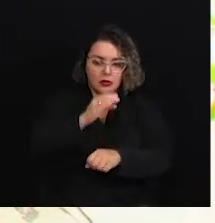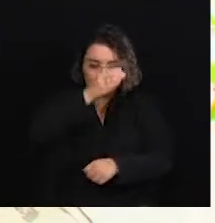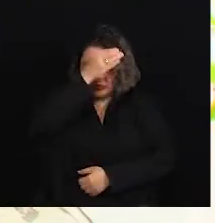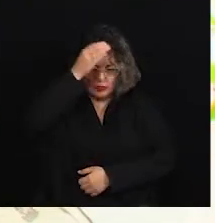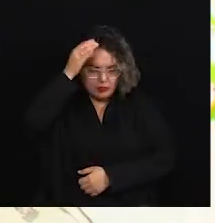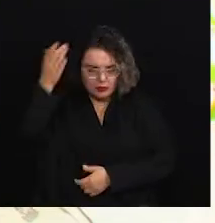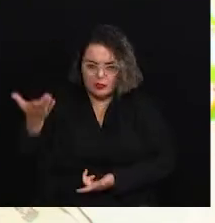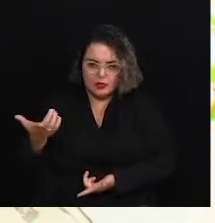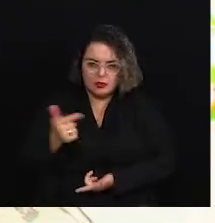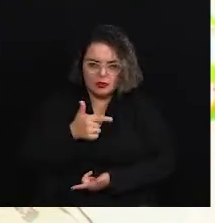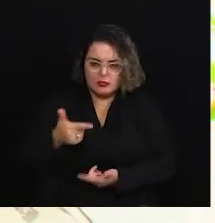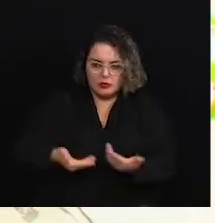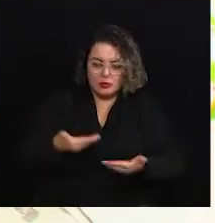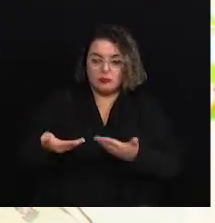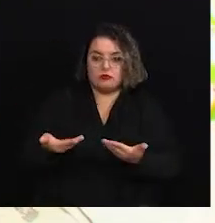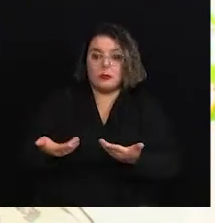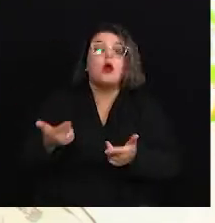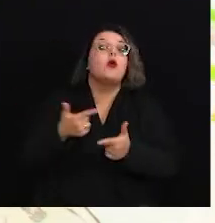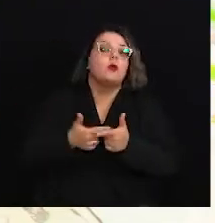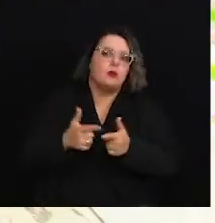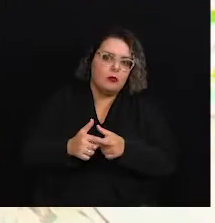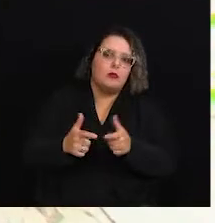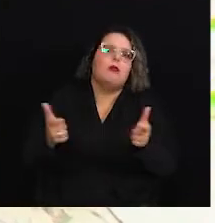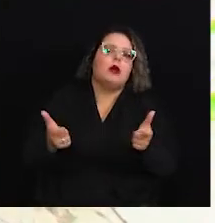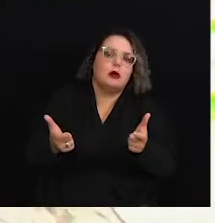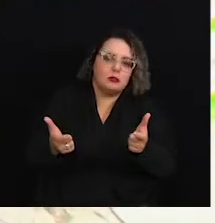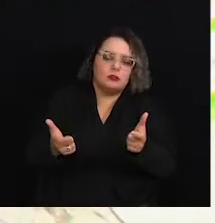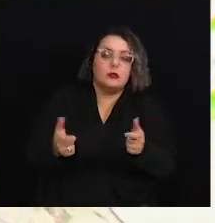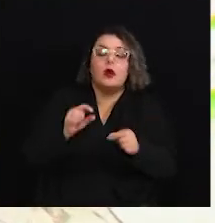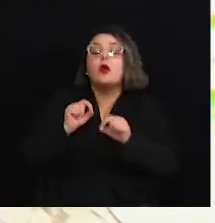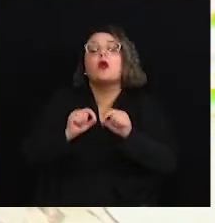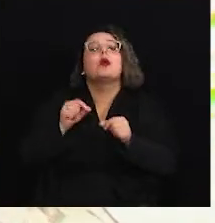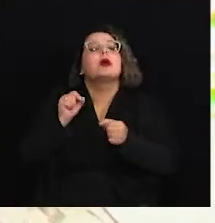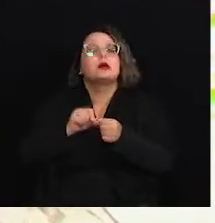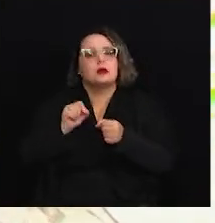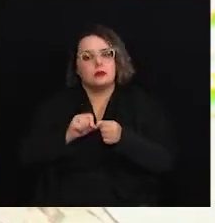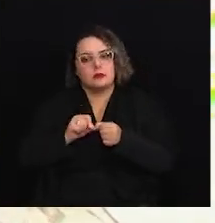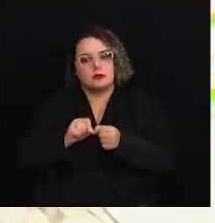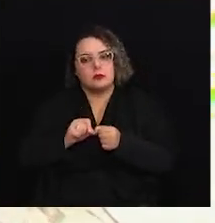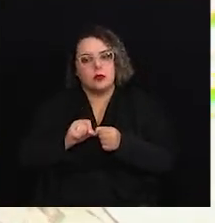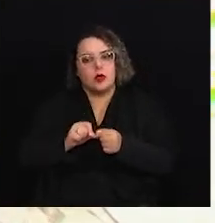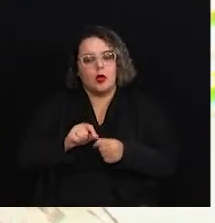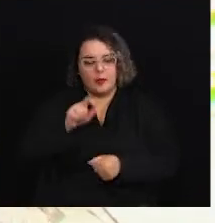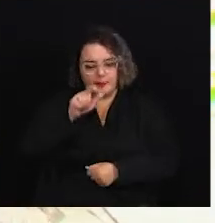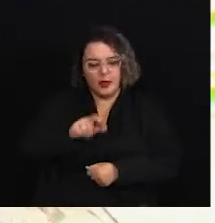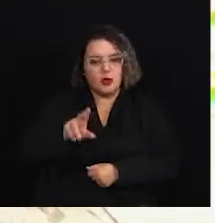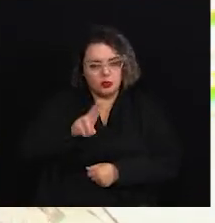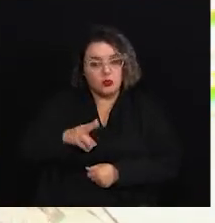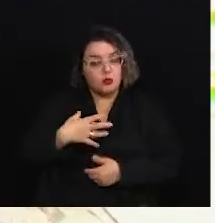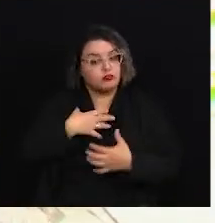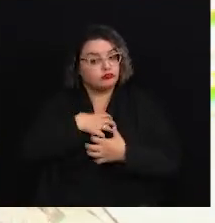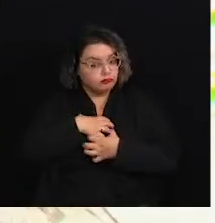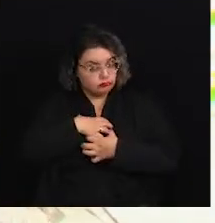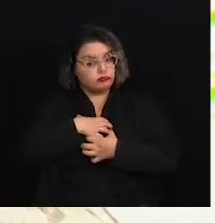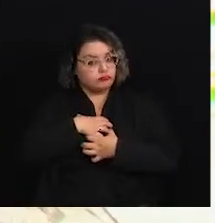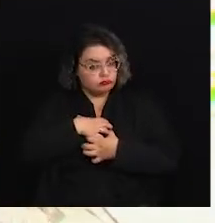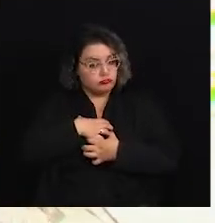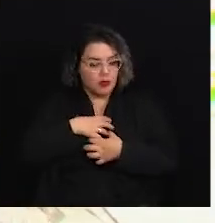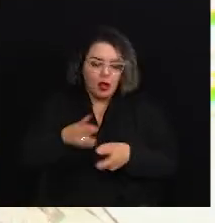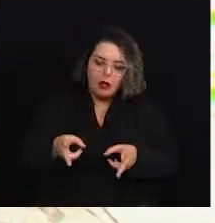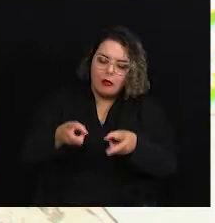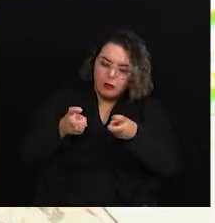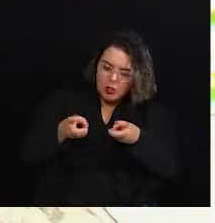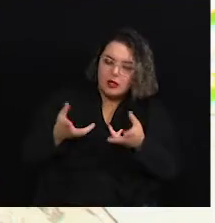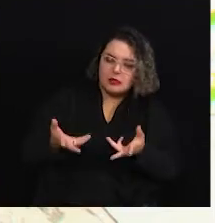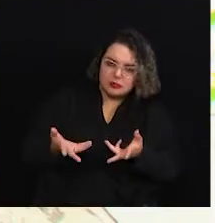serviço. Pronto, ali tem um problema gigante para ser resolvido. Então o que a gente fez foi, como um usuário, ou seja, sentindo a dor na pele,